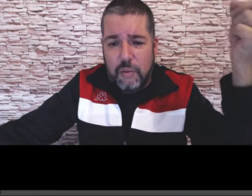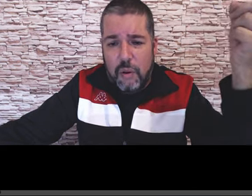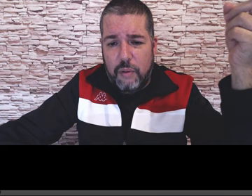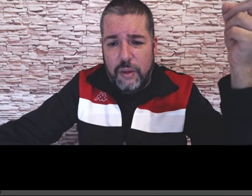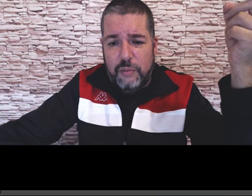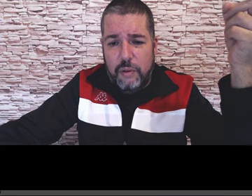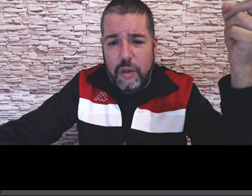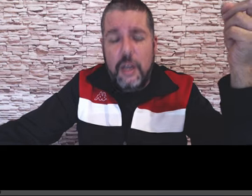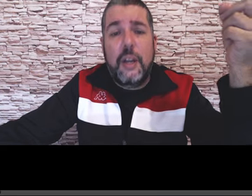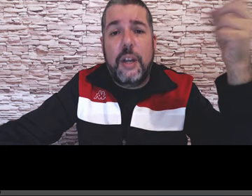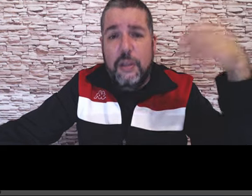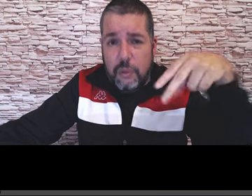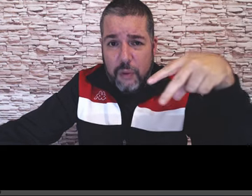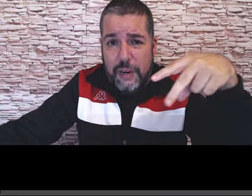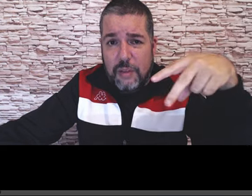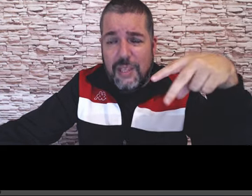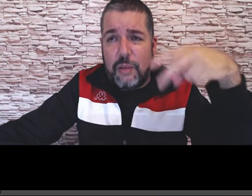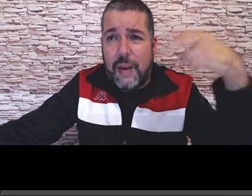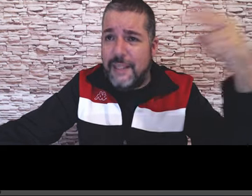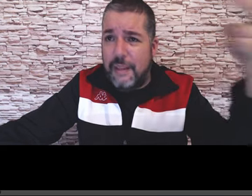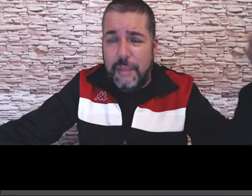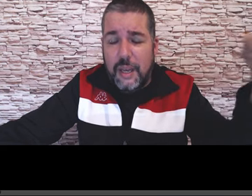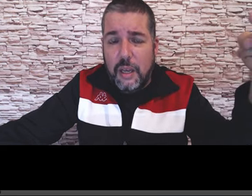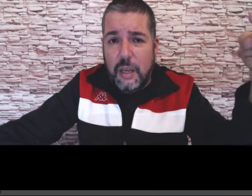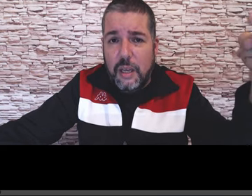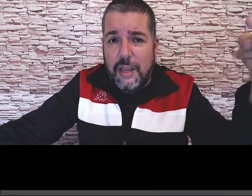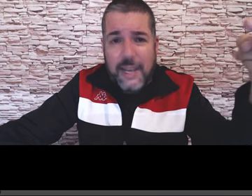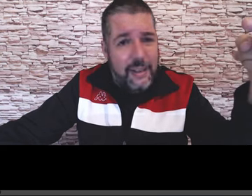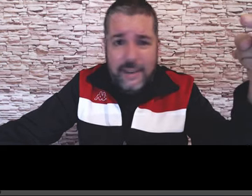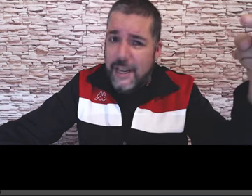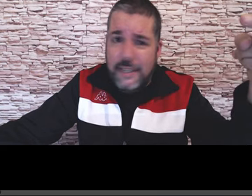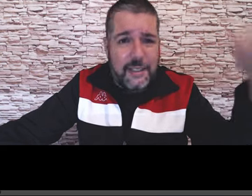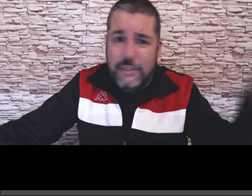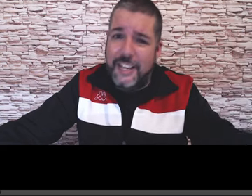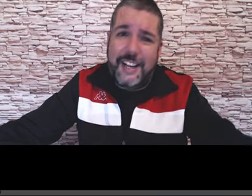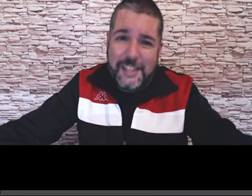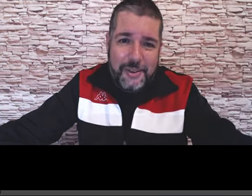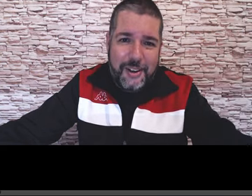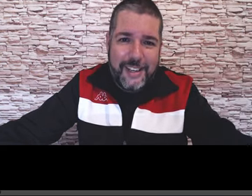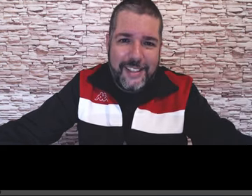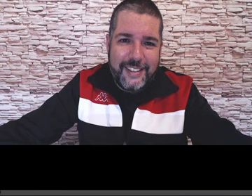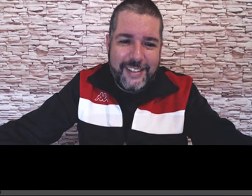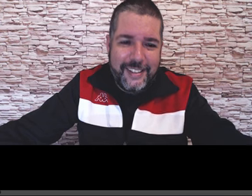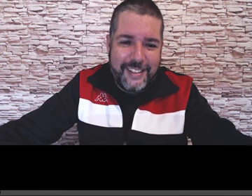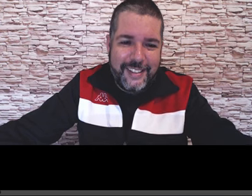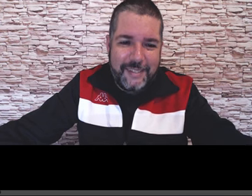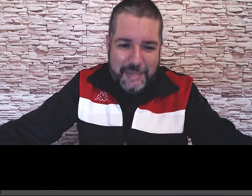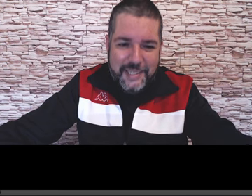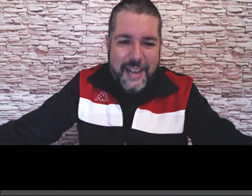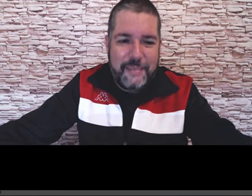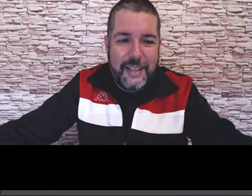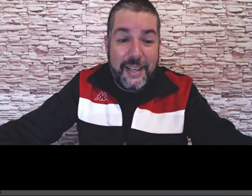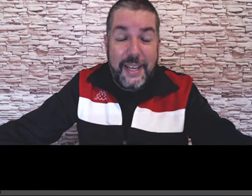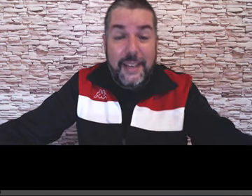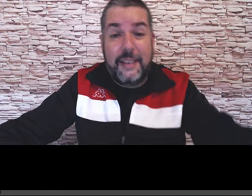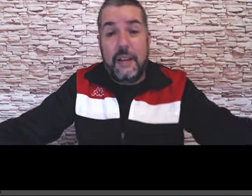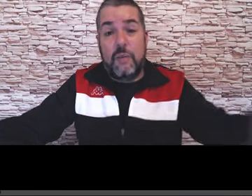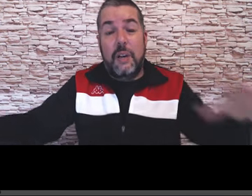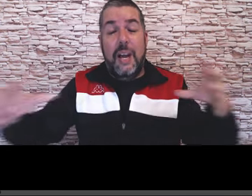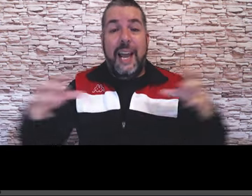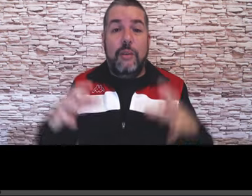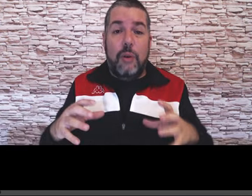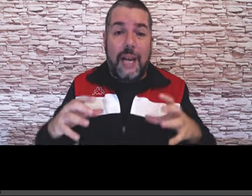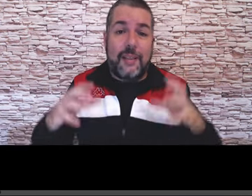sendo qual governo for, e os governos estaduais também. E a internet não chega à escola. Percebe?